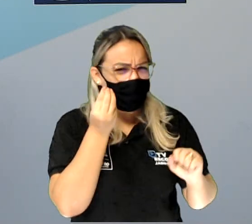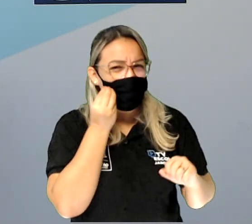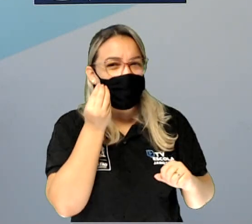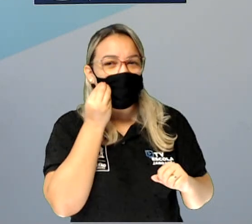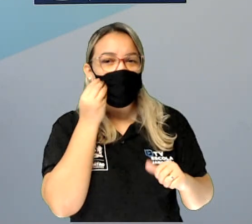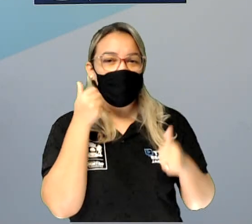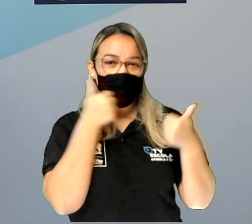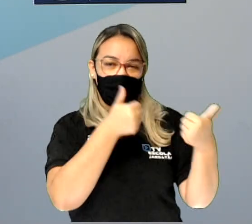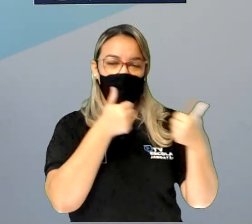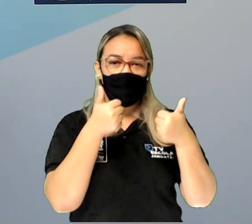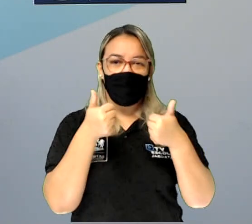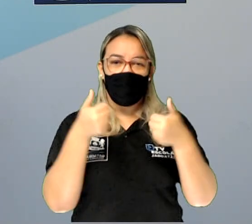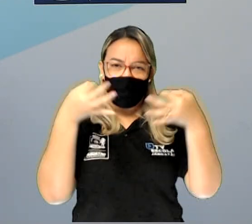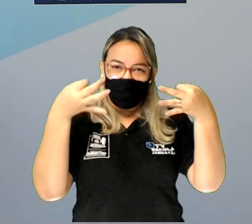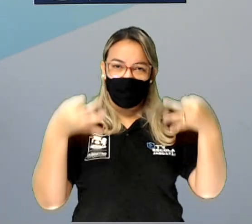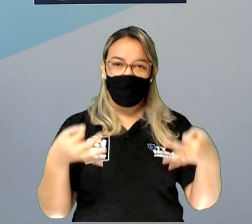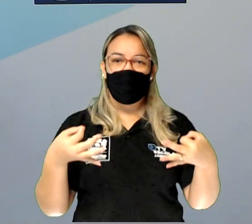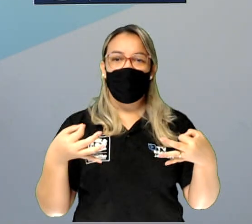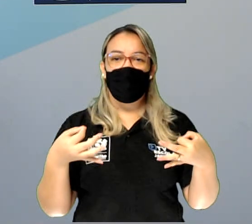tá certo?